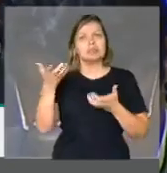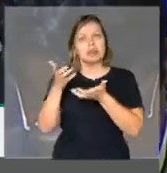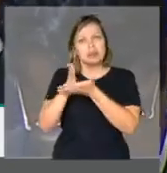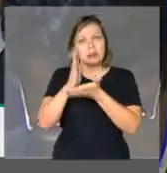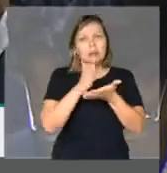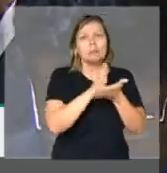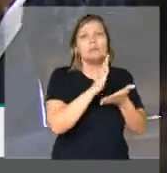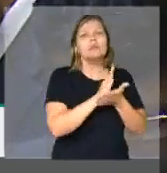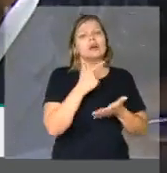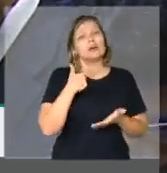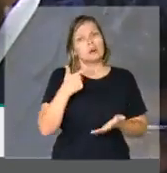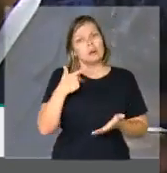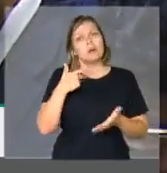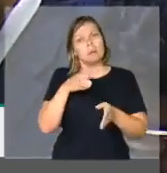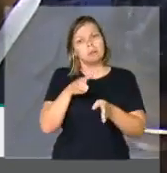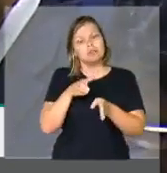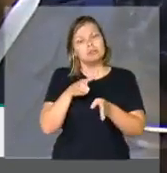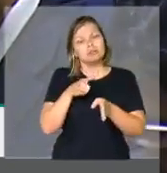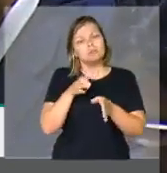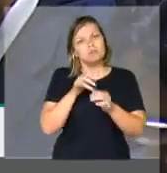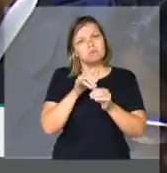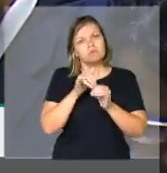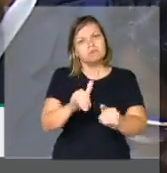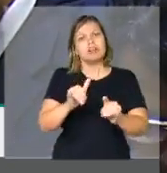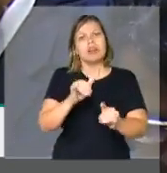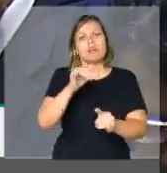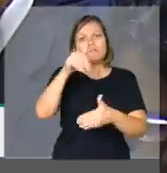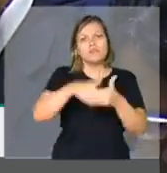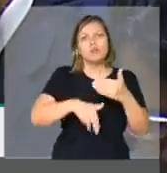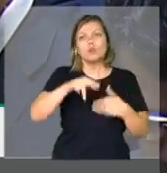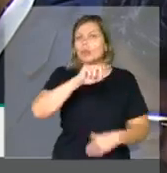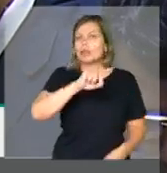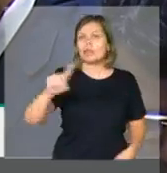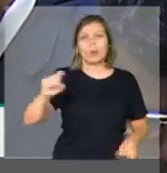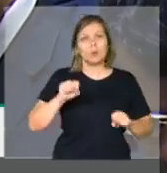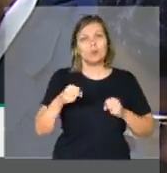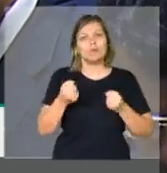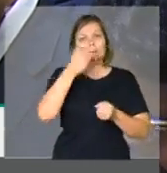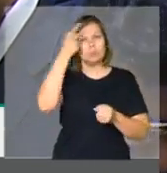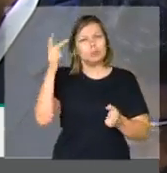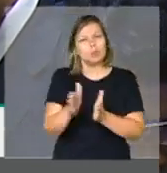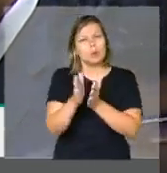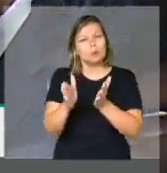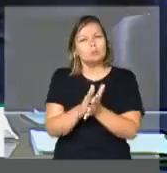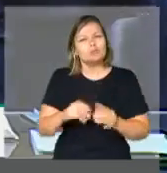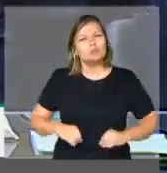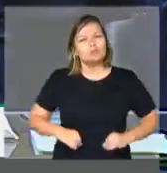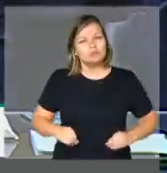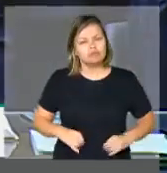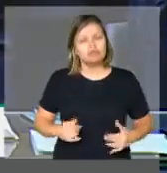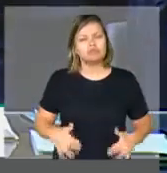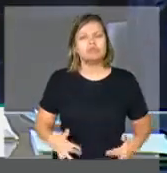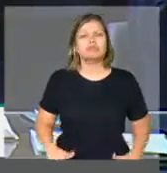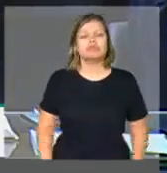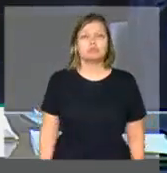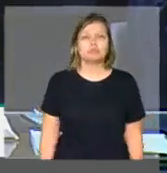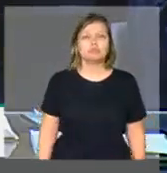encaminhei o voto não em defesa dos consumidores, daqueles que mais sofrem. Muito obrigado. Presidente. Deputada Bia.